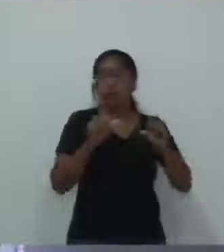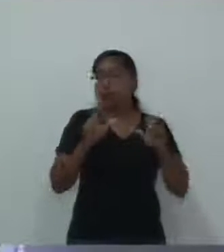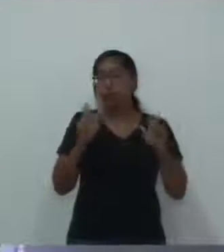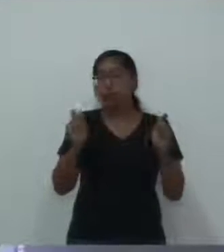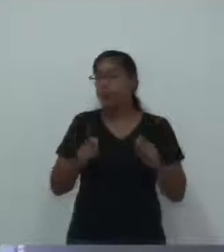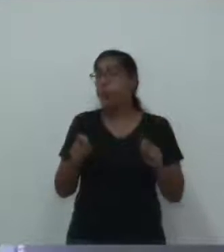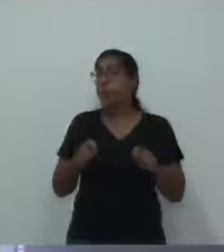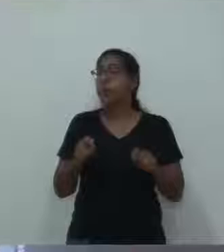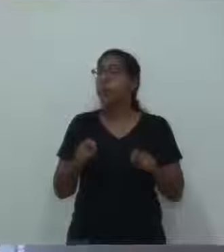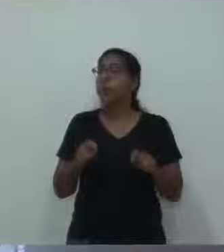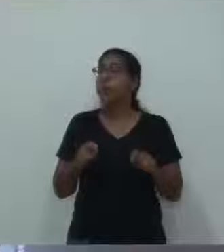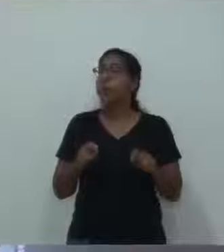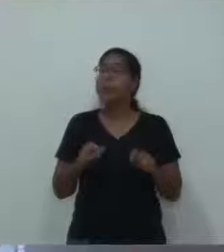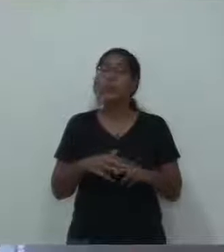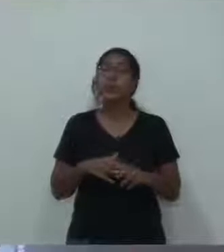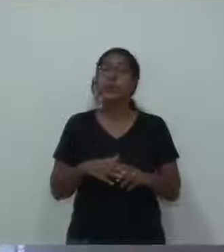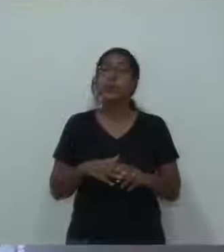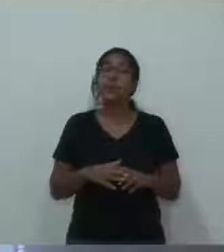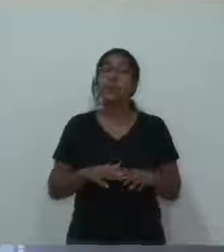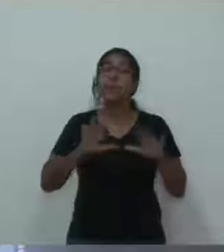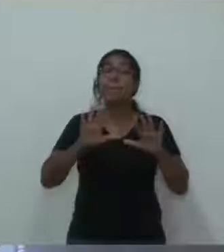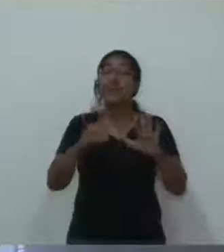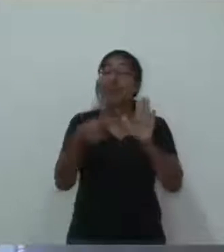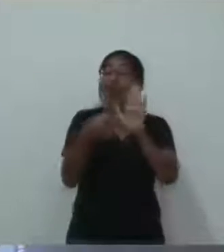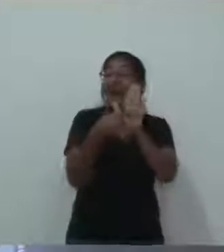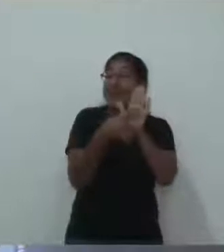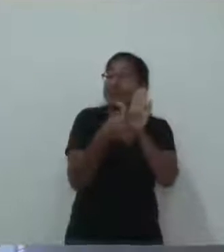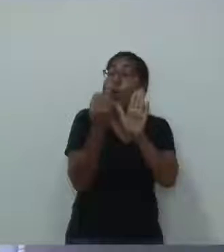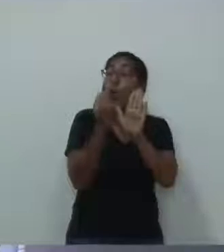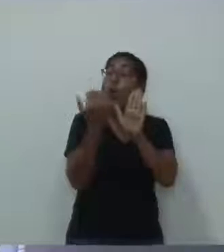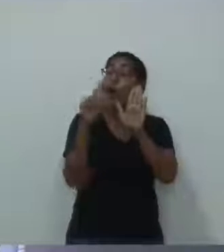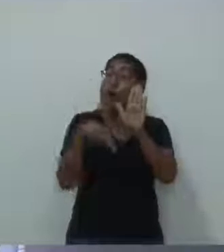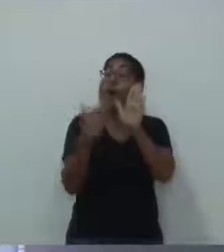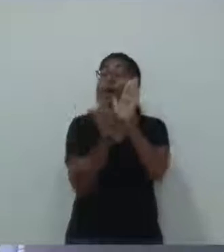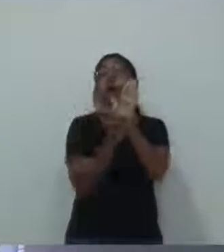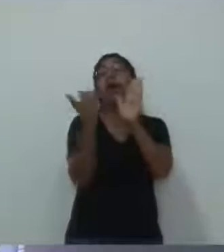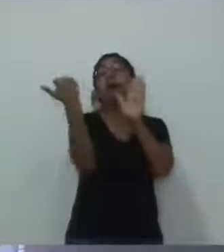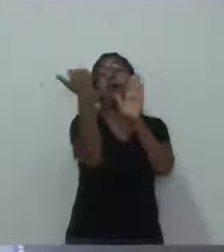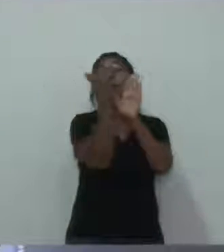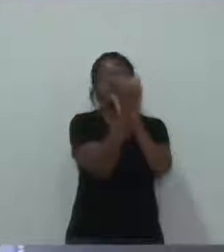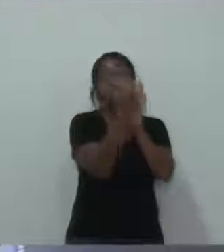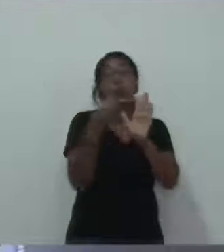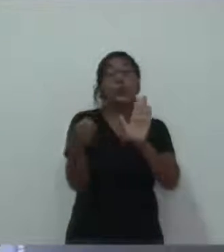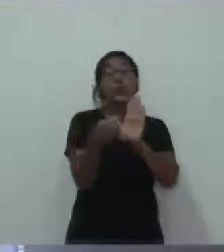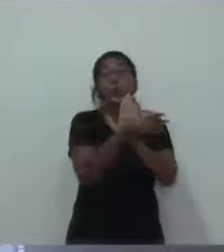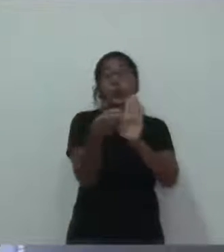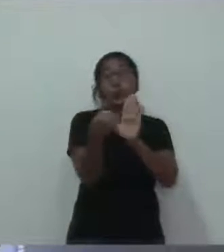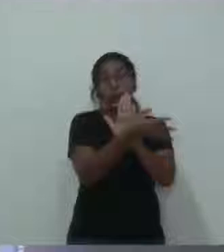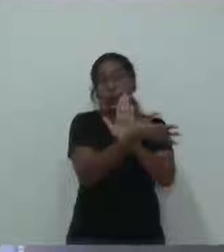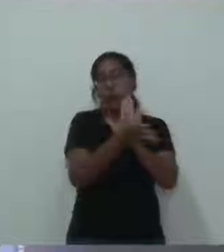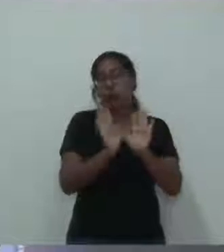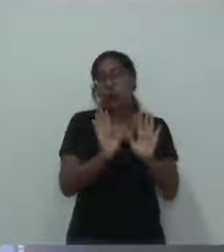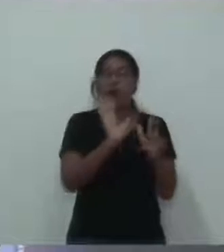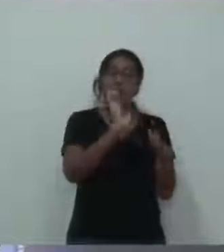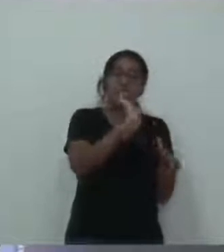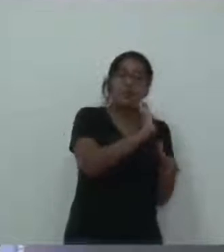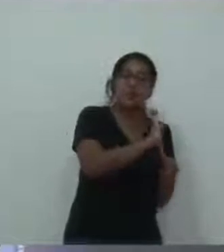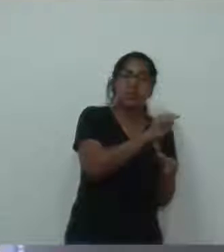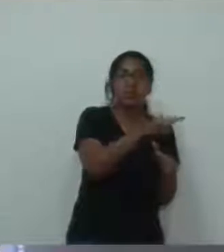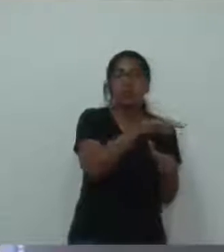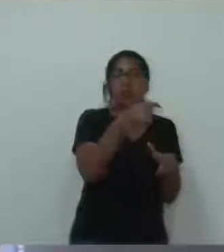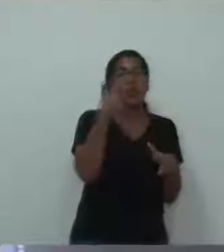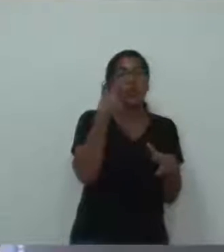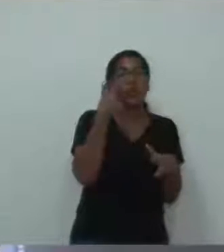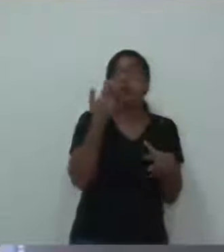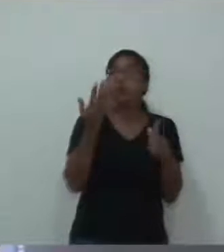originalmente, né? Nesse caso, está adicionando uma situação nova, em vários pontos ela impõe ao Executivo a criação de